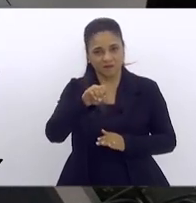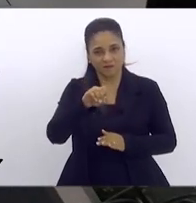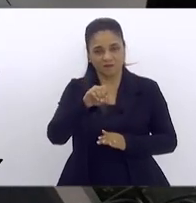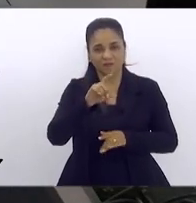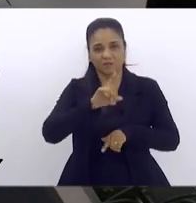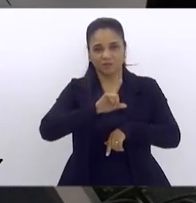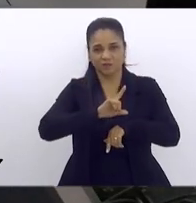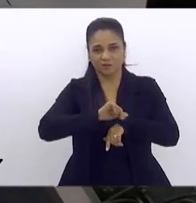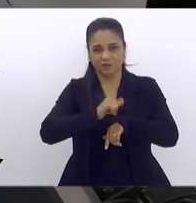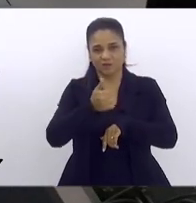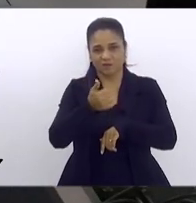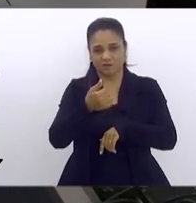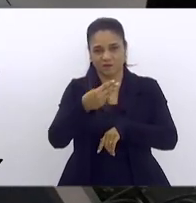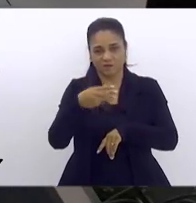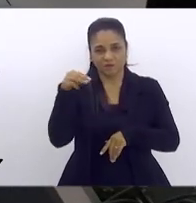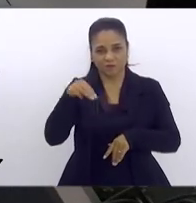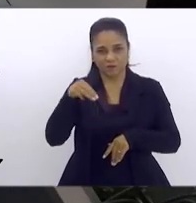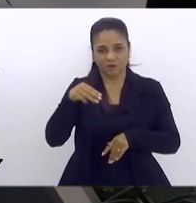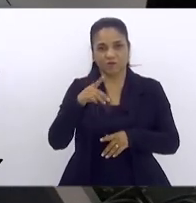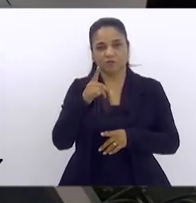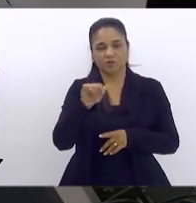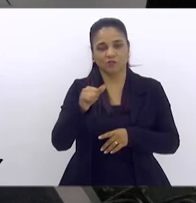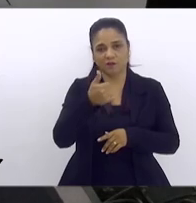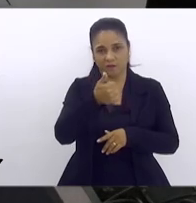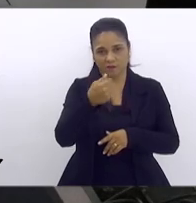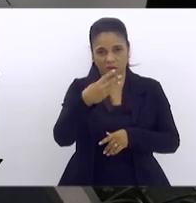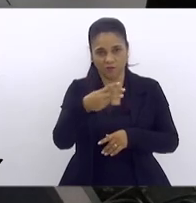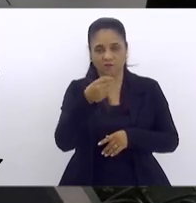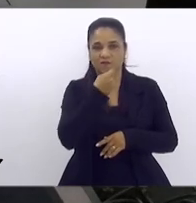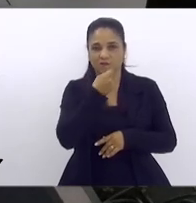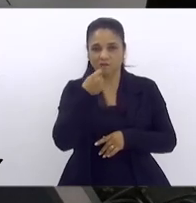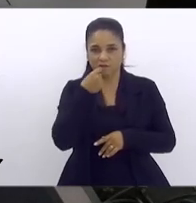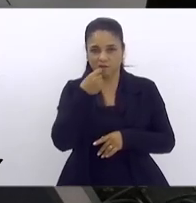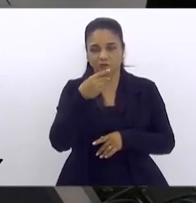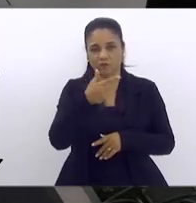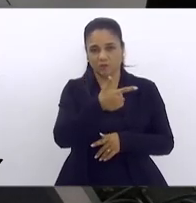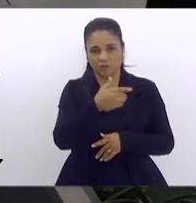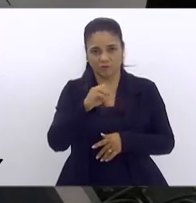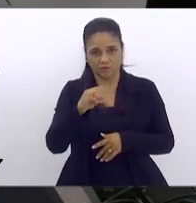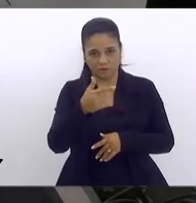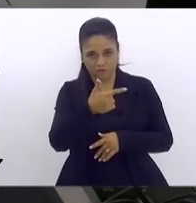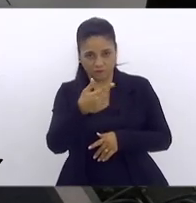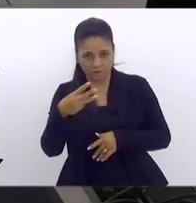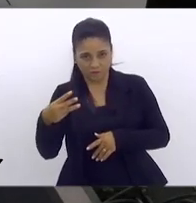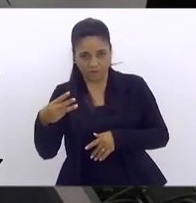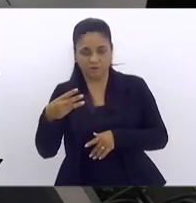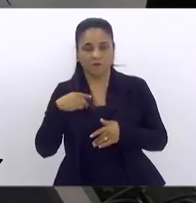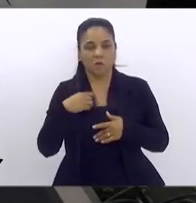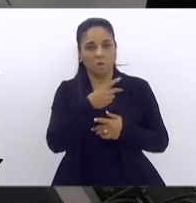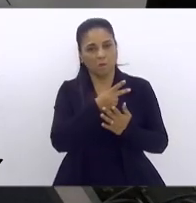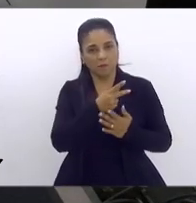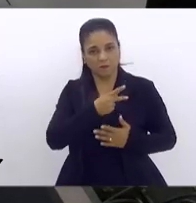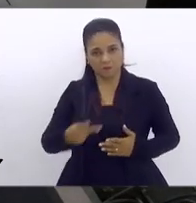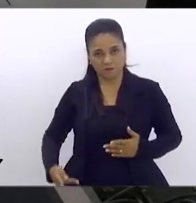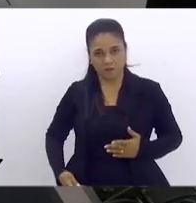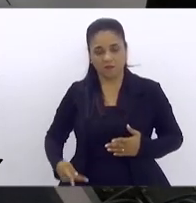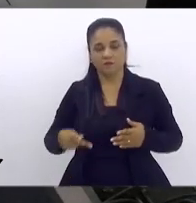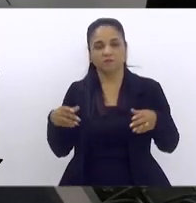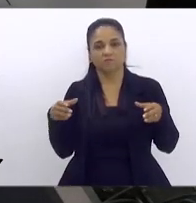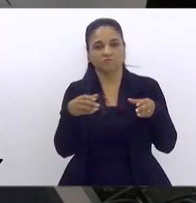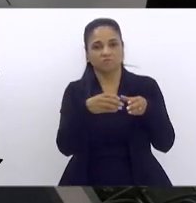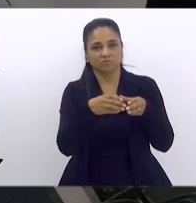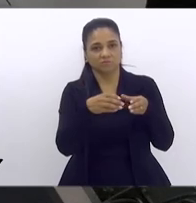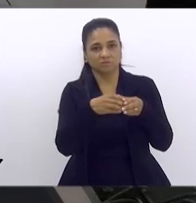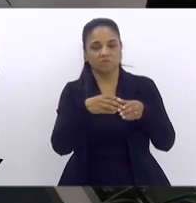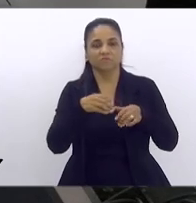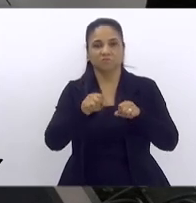13 minutos do dia 14 de setembro de 2023 na condição de presidente da Comissão parlamentar de inquérito destinado da